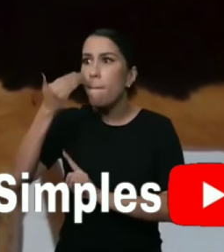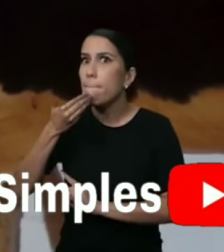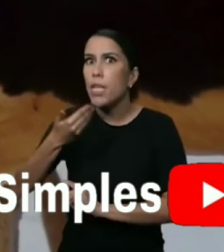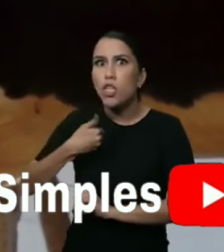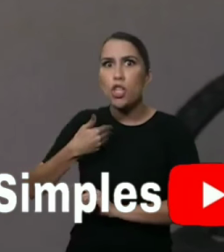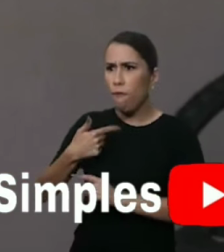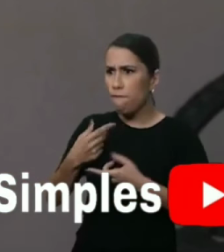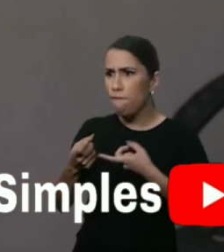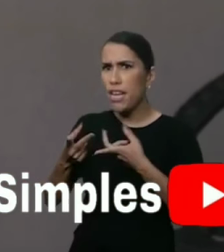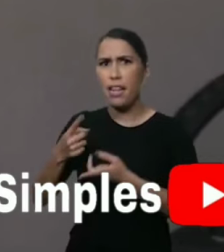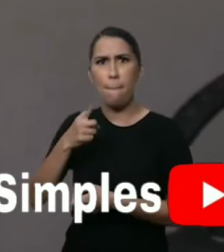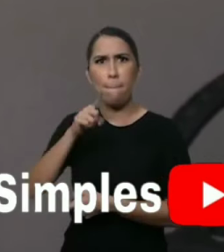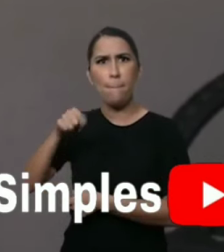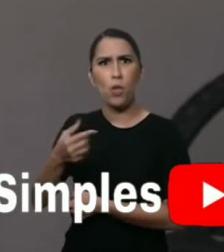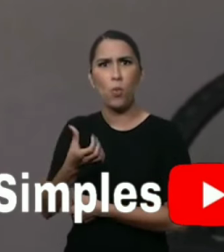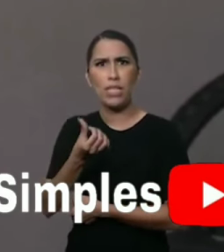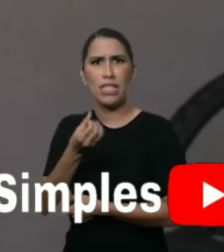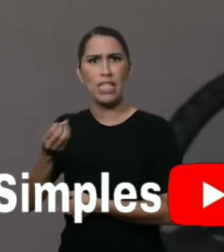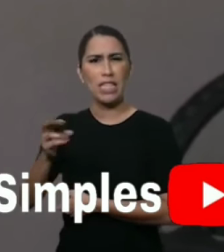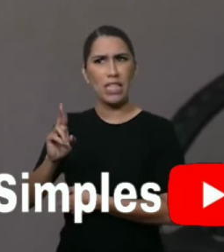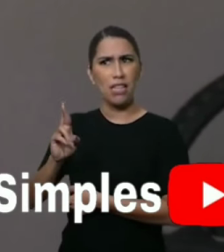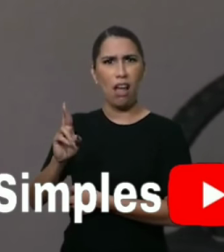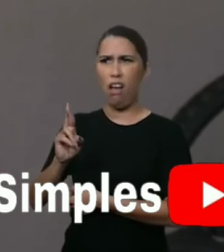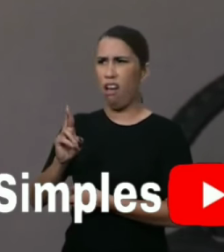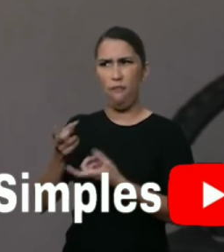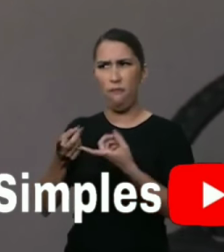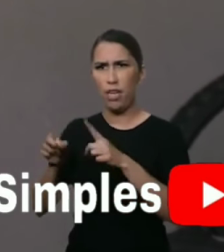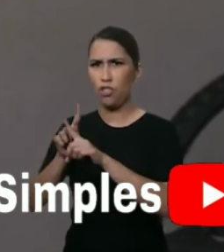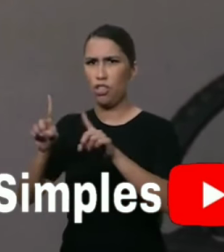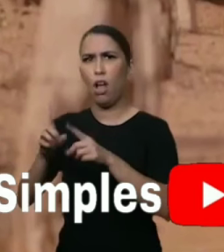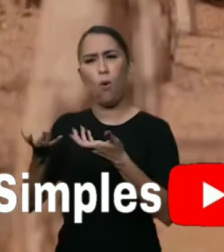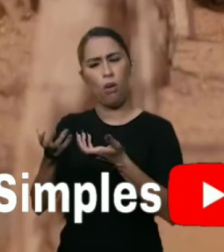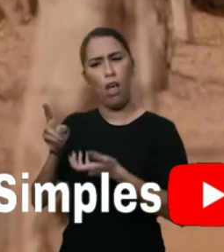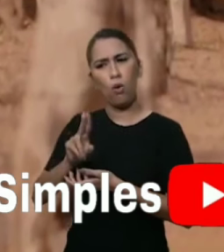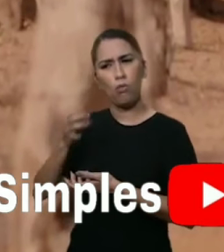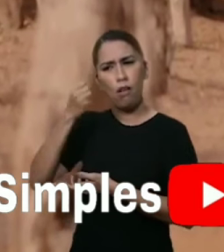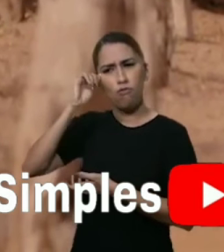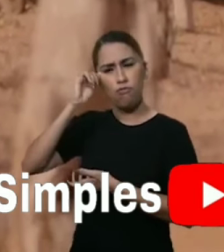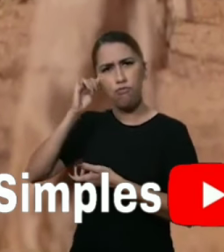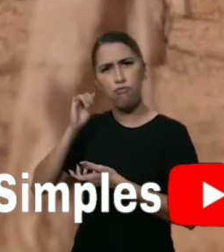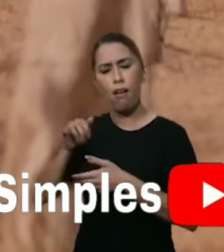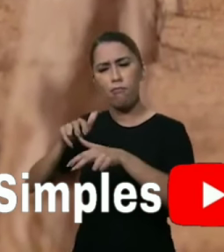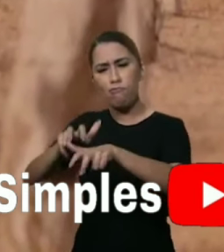botaram 1.600 e eu não vendi, porque eu quero ele para mim trabalhar na roça.